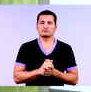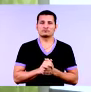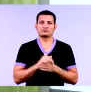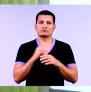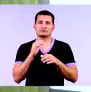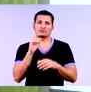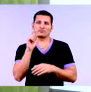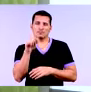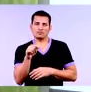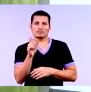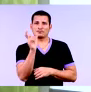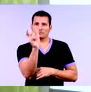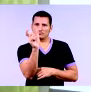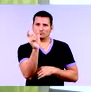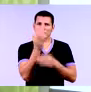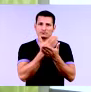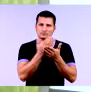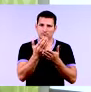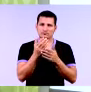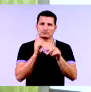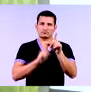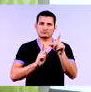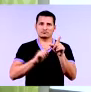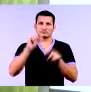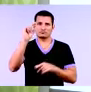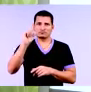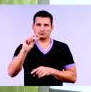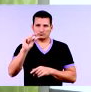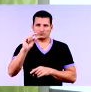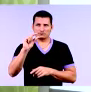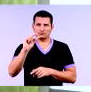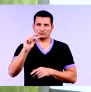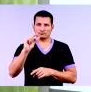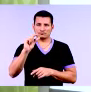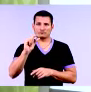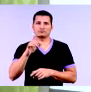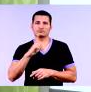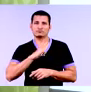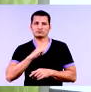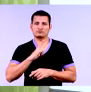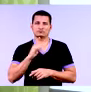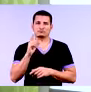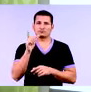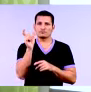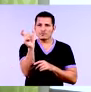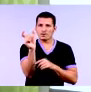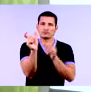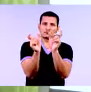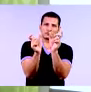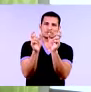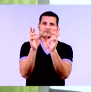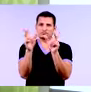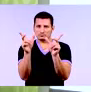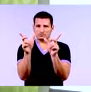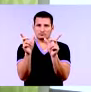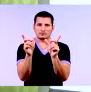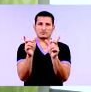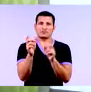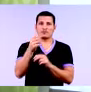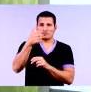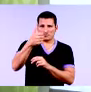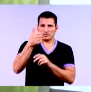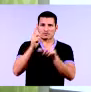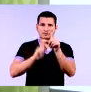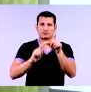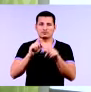palavras sempre iniciam com letra minúscula e quando há uma diferença de uma palavra para outra, a primeira letra é maiúscula.